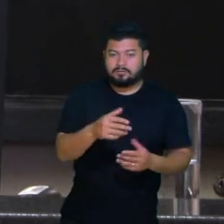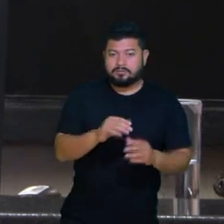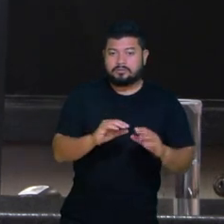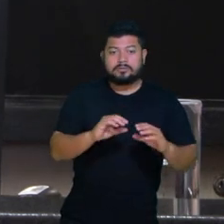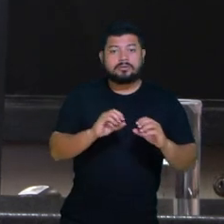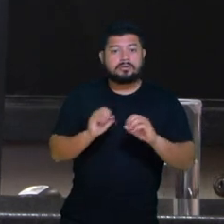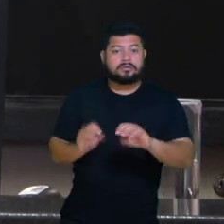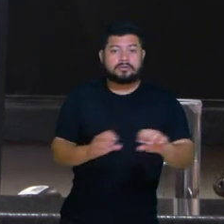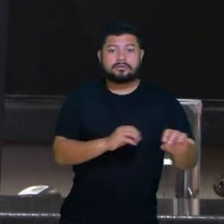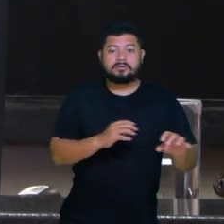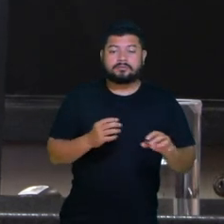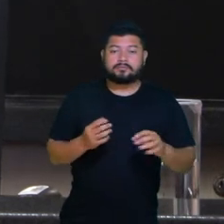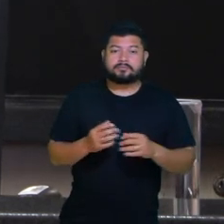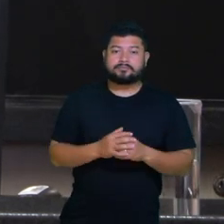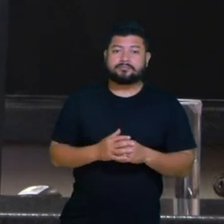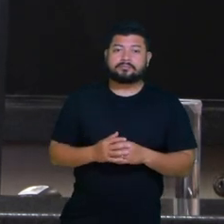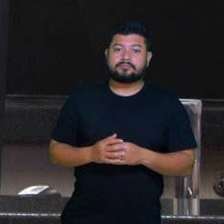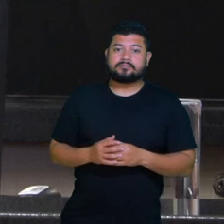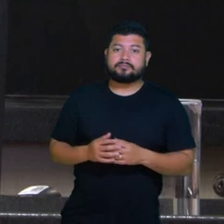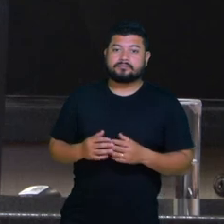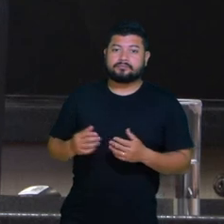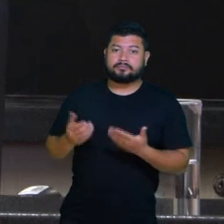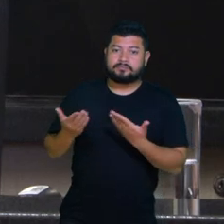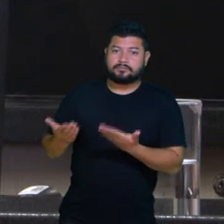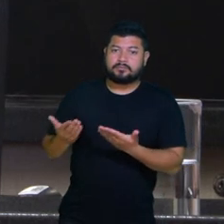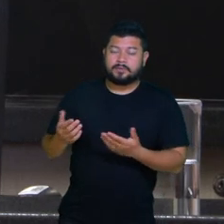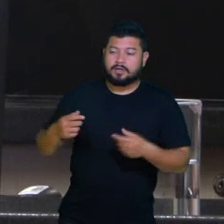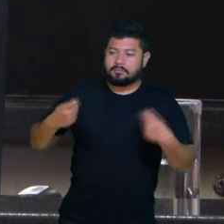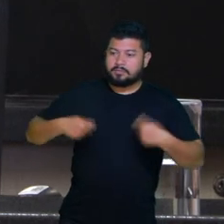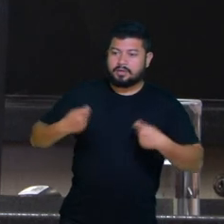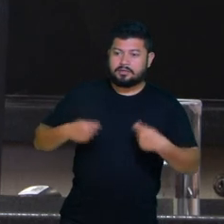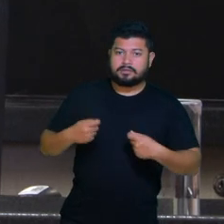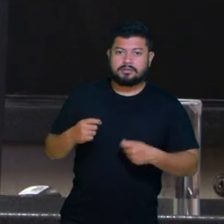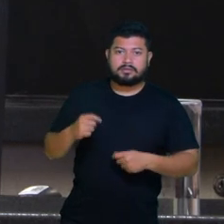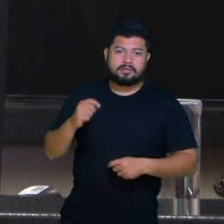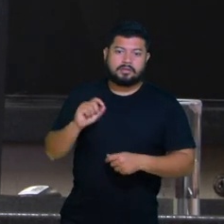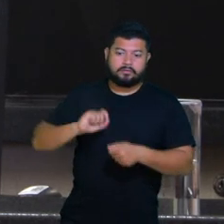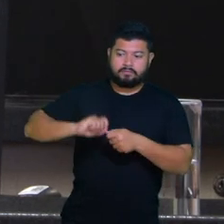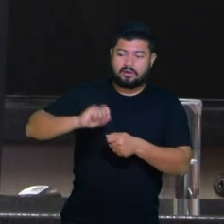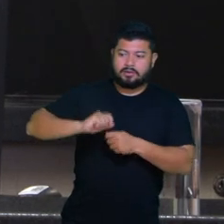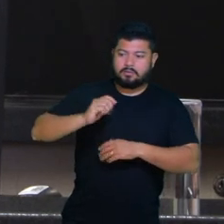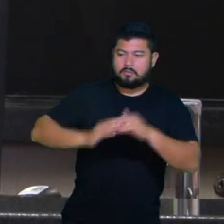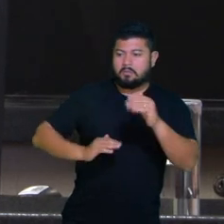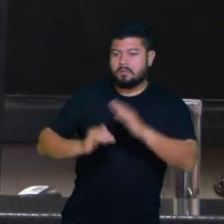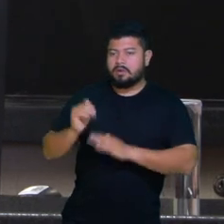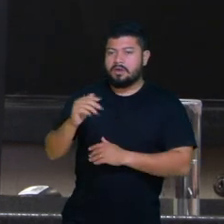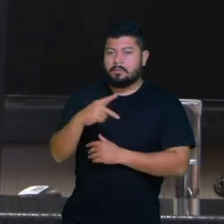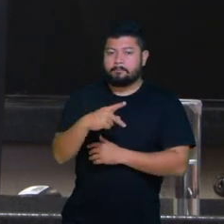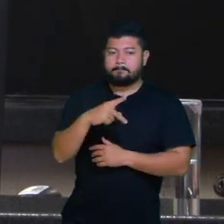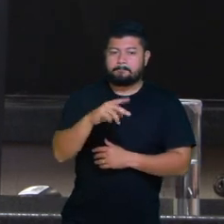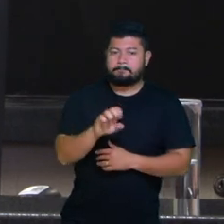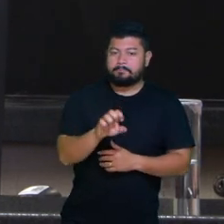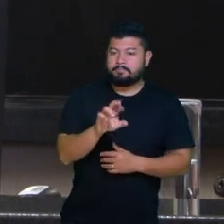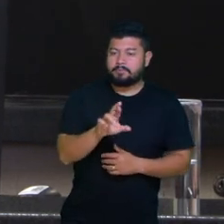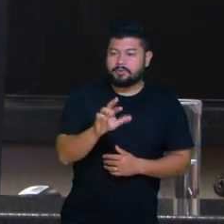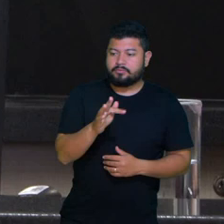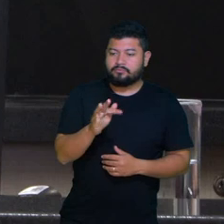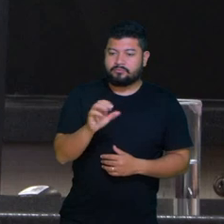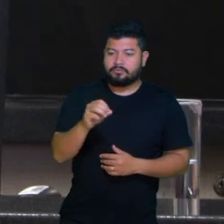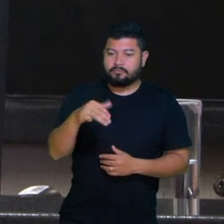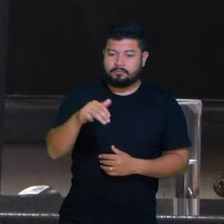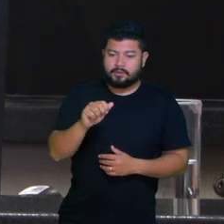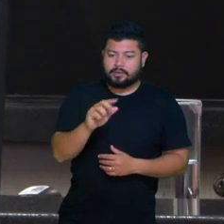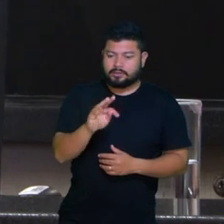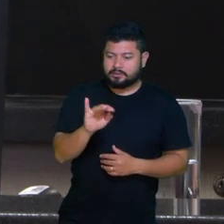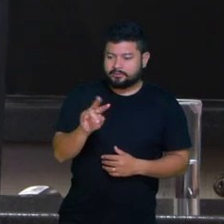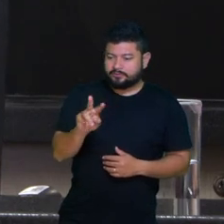de uma Eh performatividade Ou seja Ah nós temos um mod Delos nós temos um